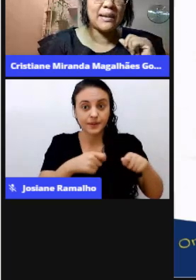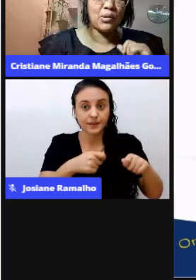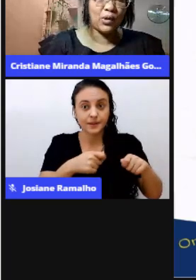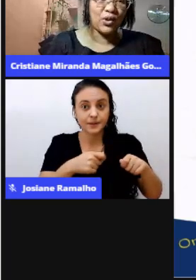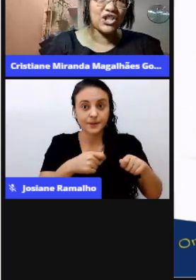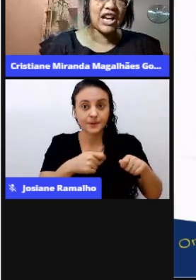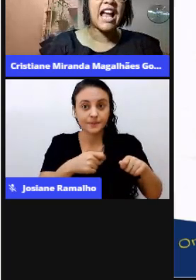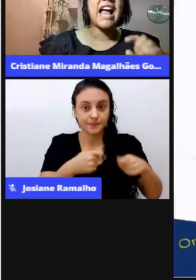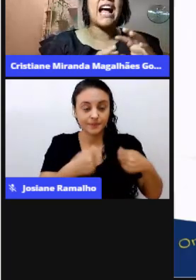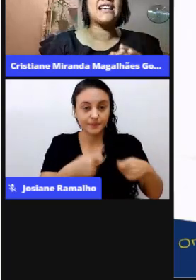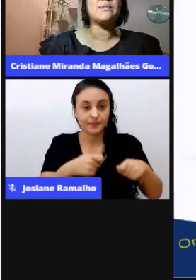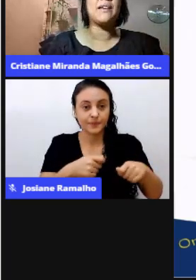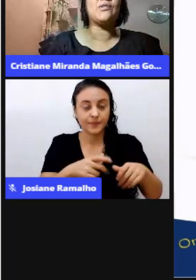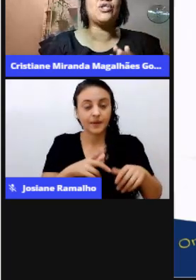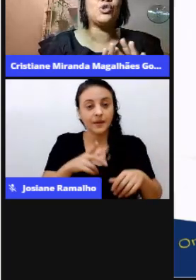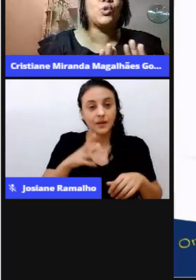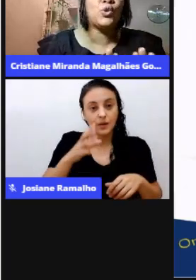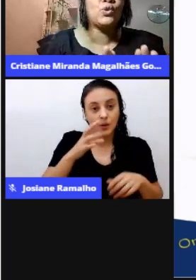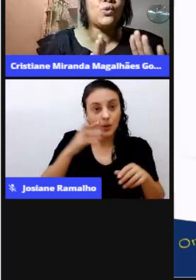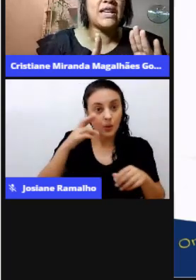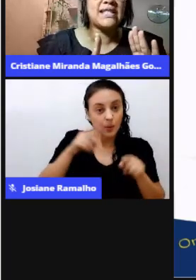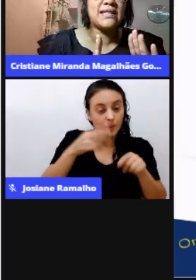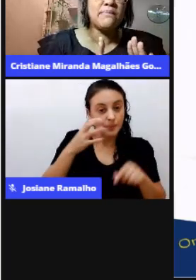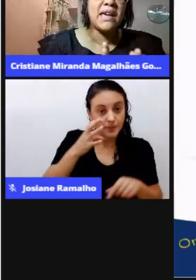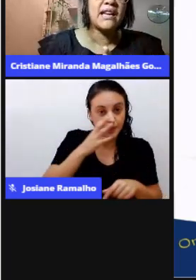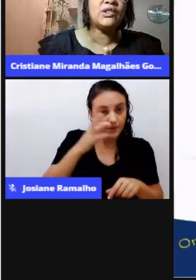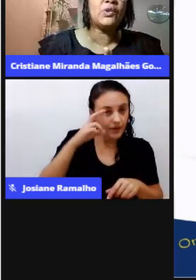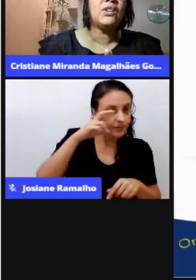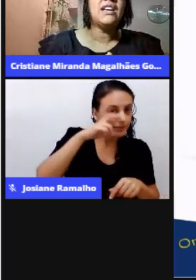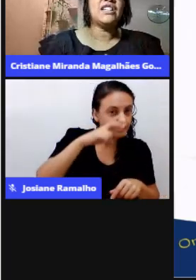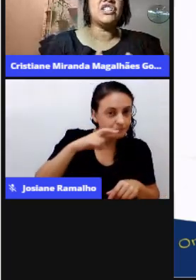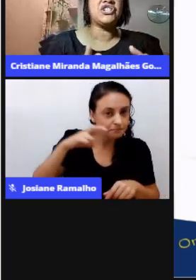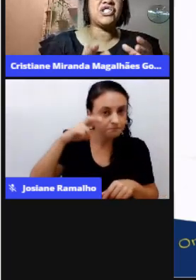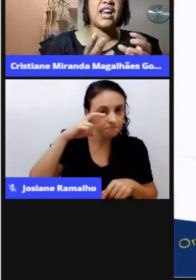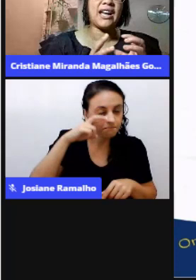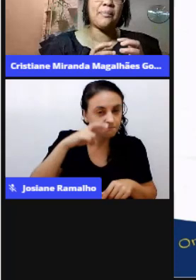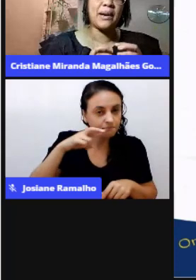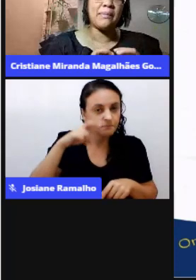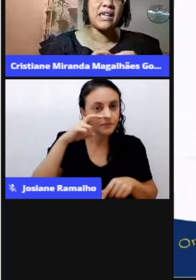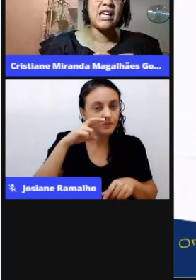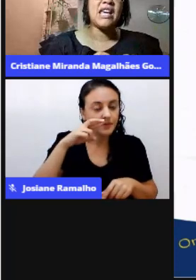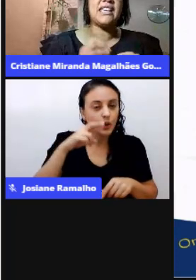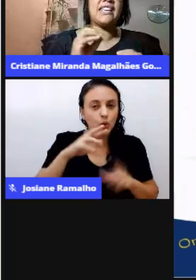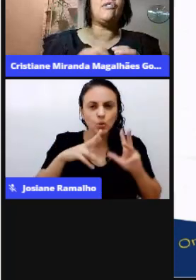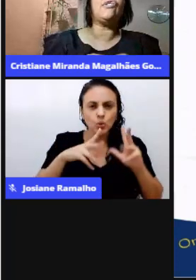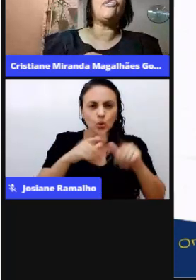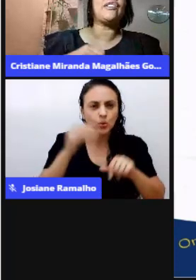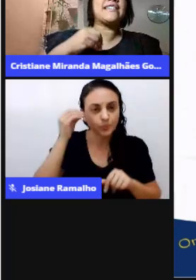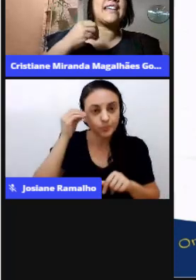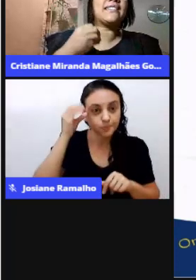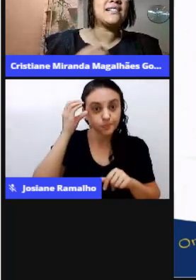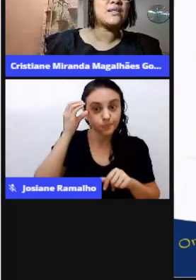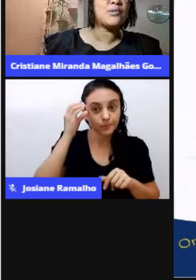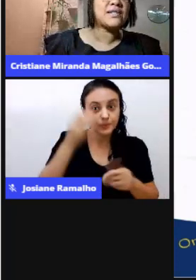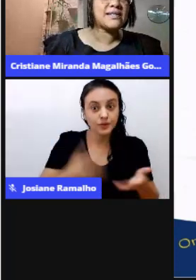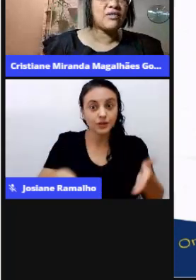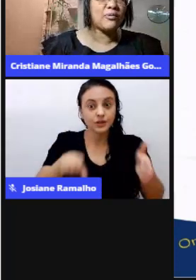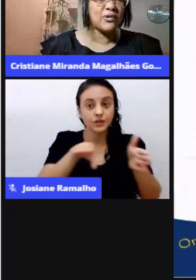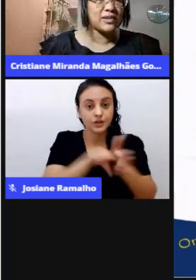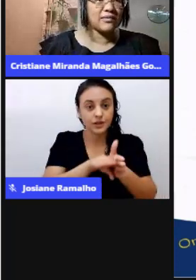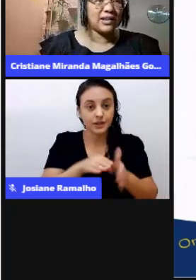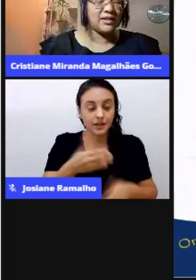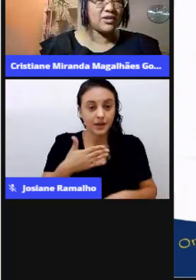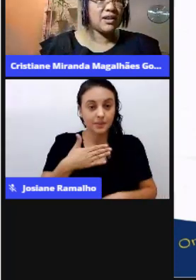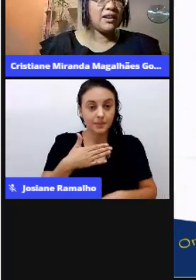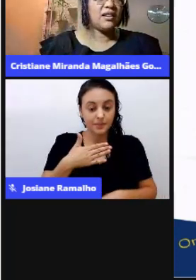vigilância epistemológica a respeito de todo o conhecimento que chega para mim e que eu vou fazer a transposição